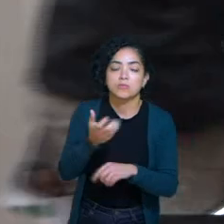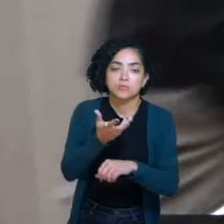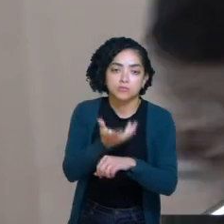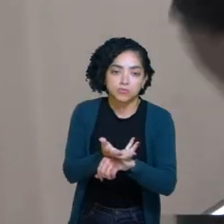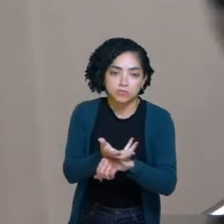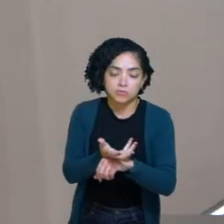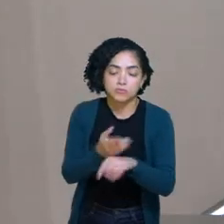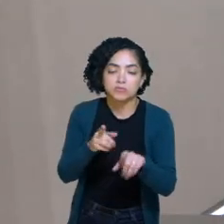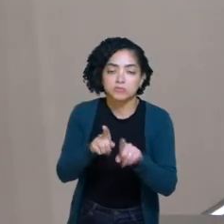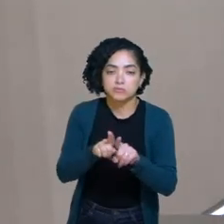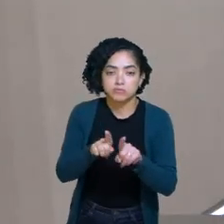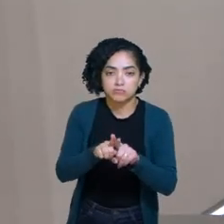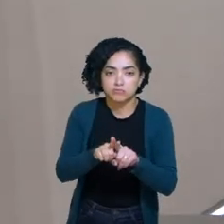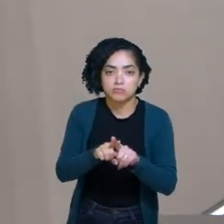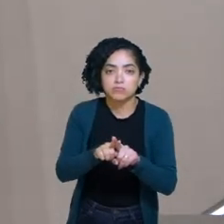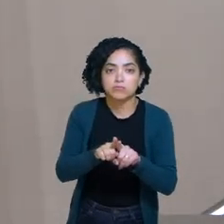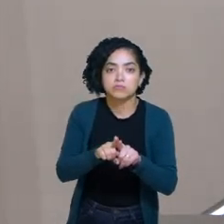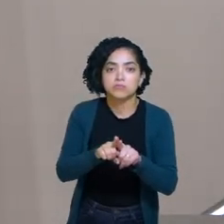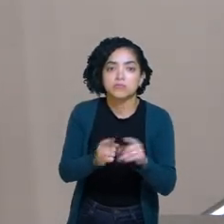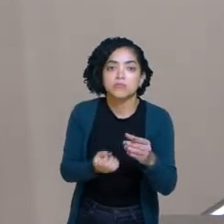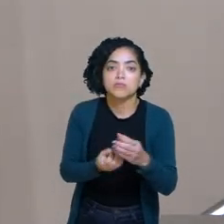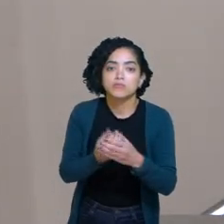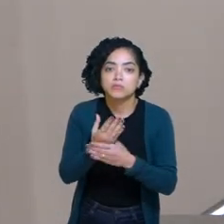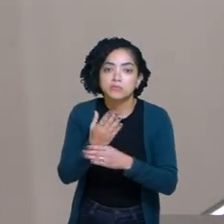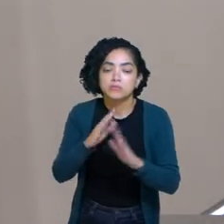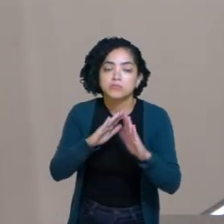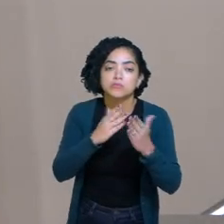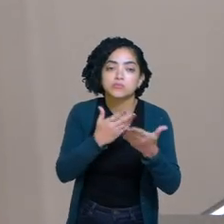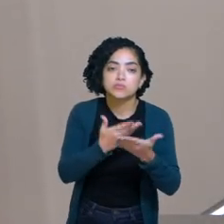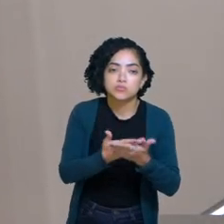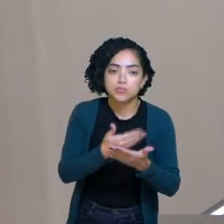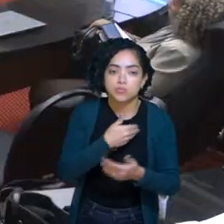integrante da fundação escola de